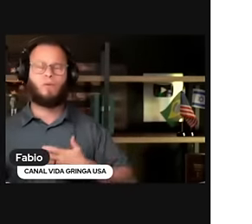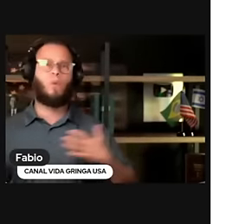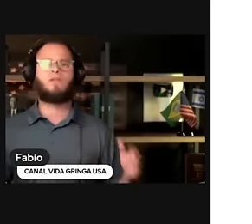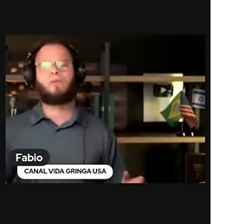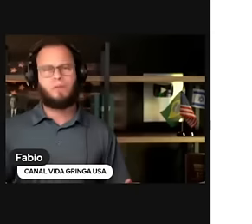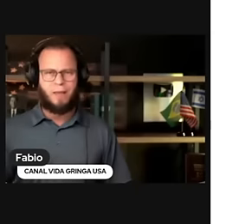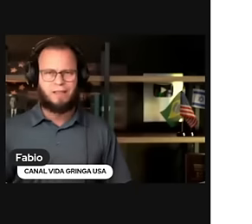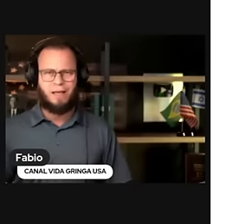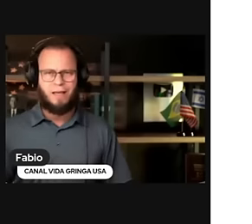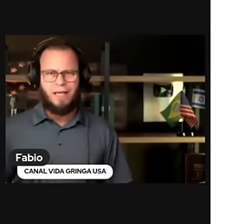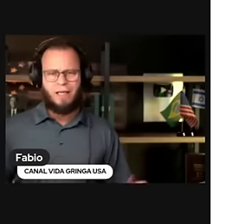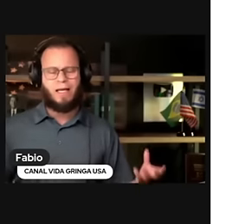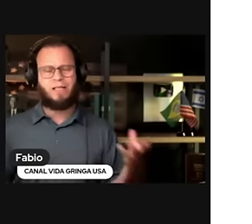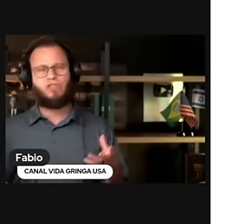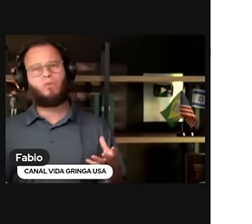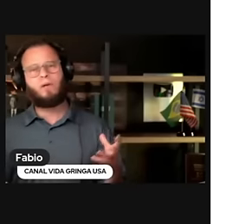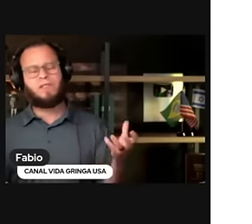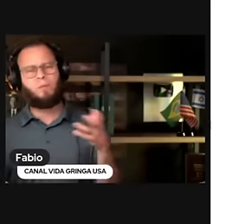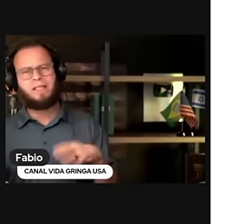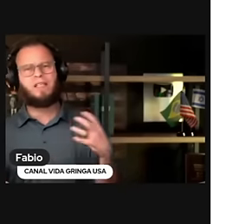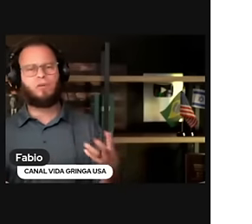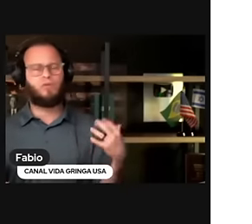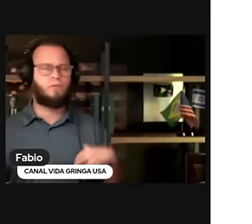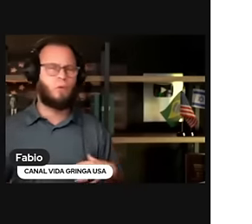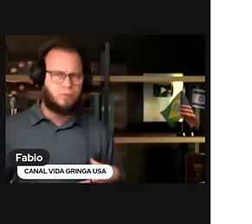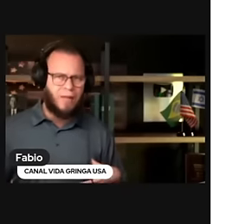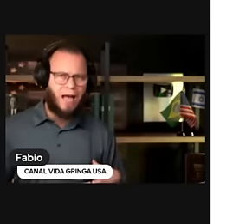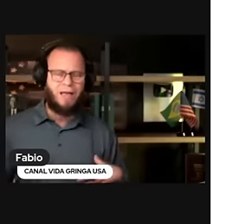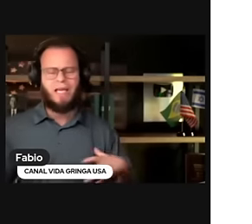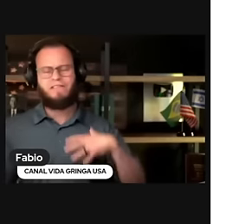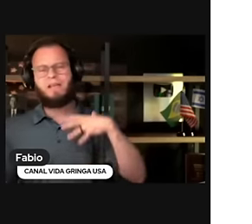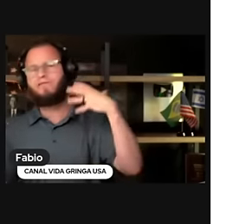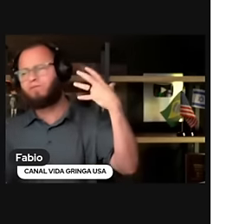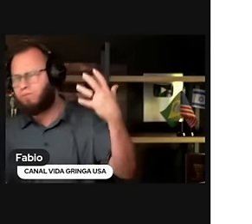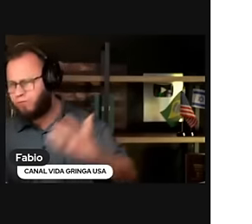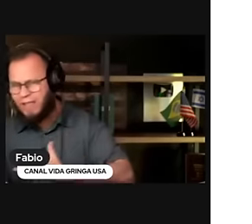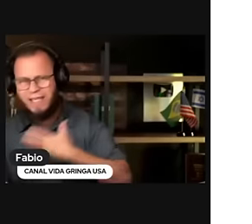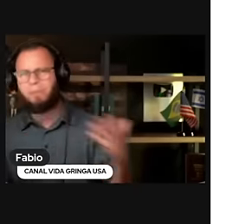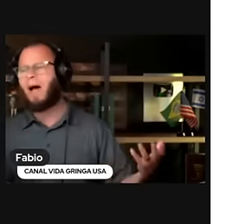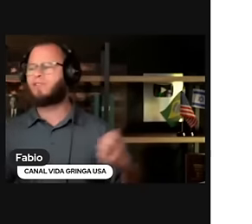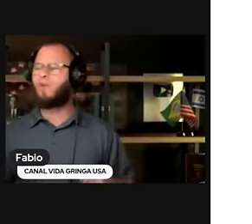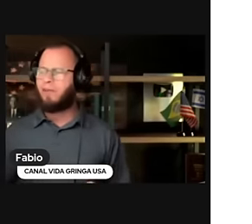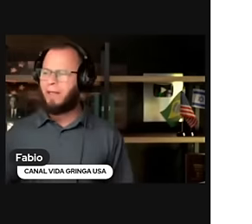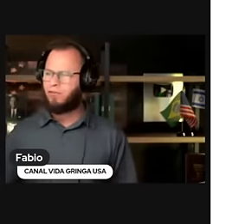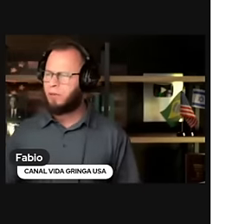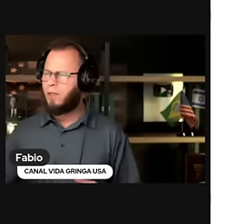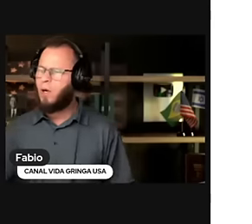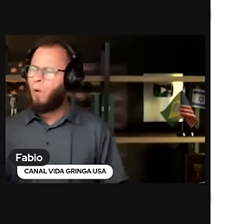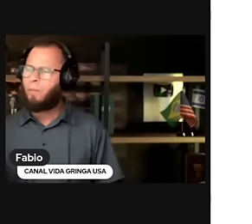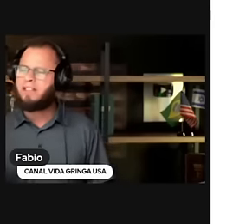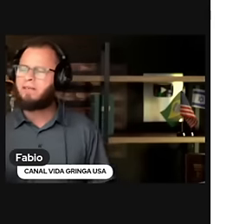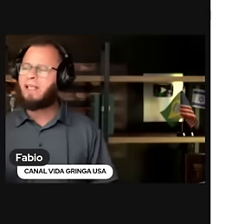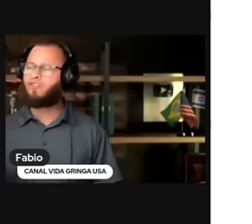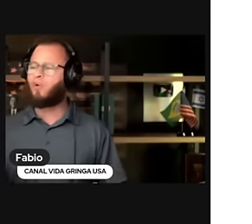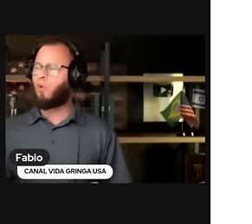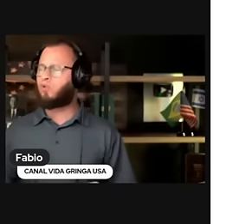foram 4 anos de paz e eu acredito eu se o presidente donal trump voltar ele vai fazer paz novamente o